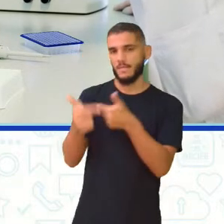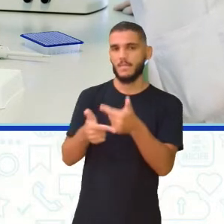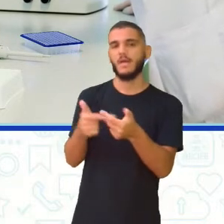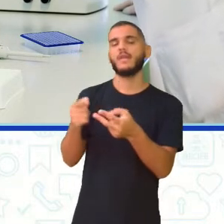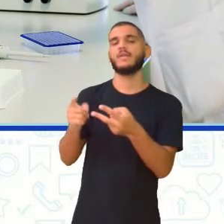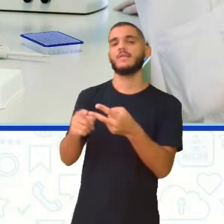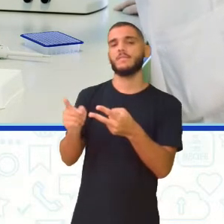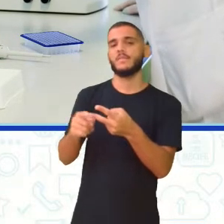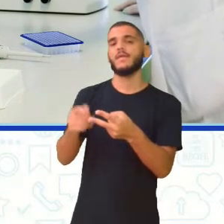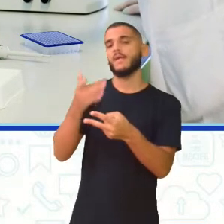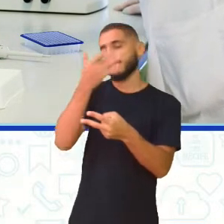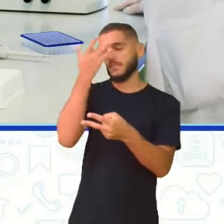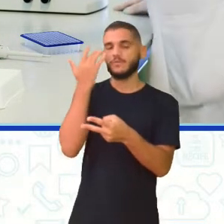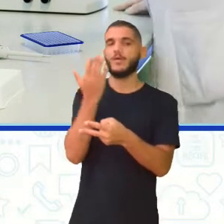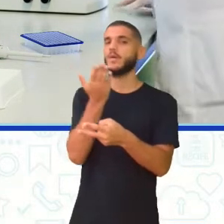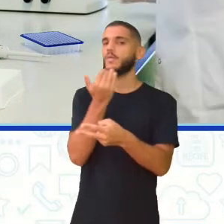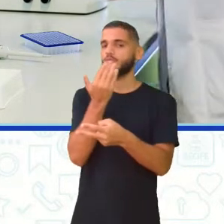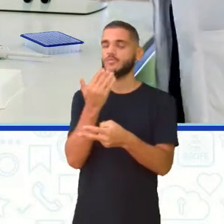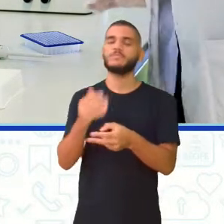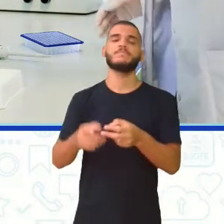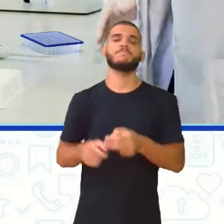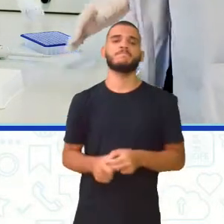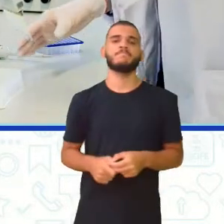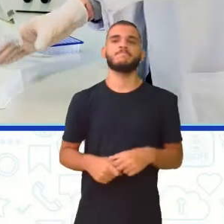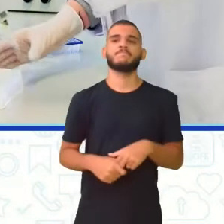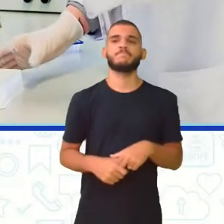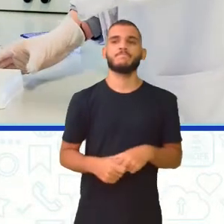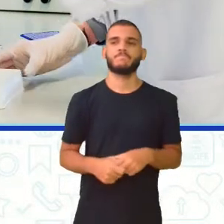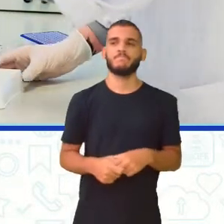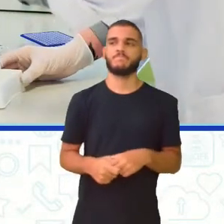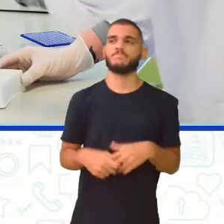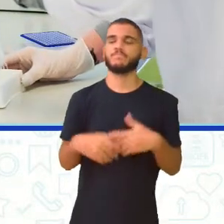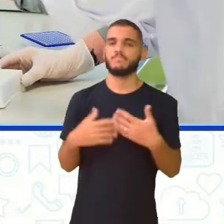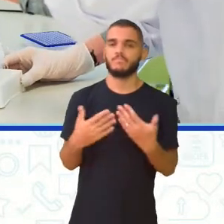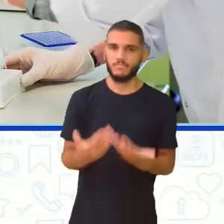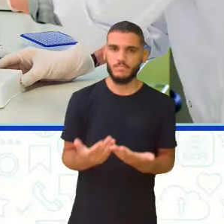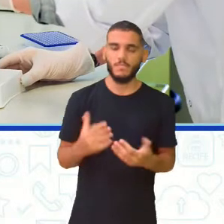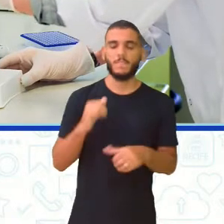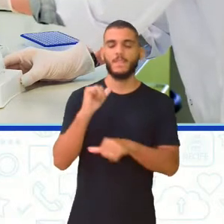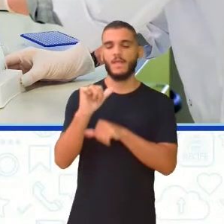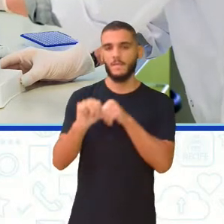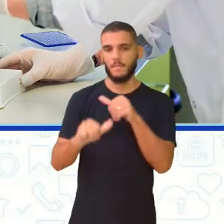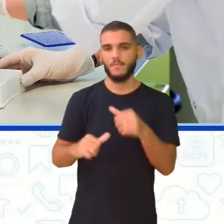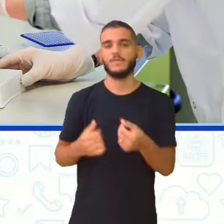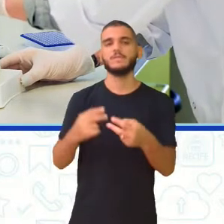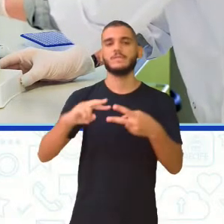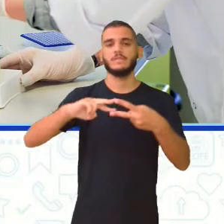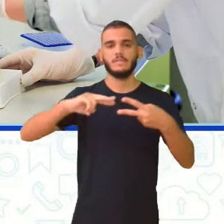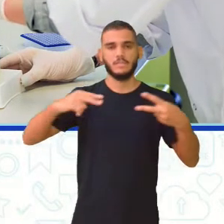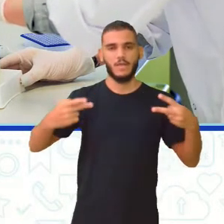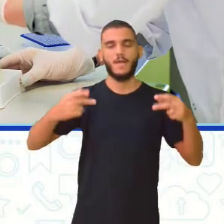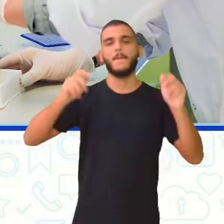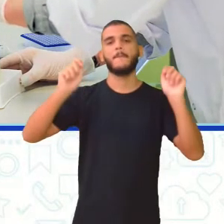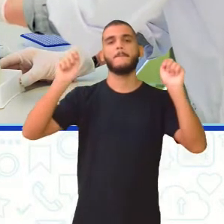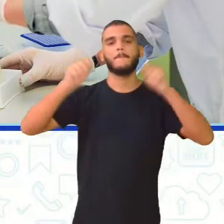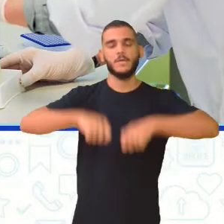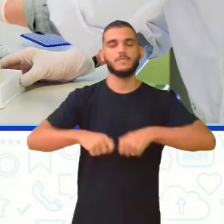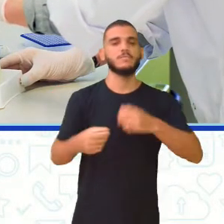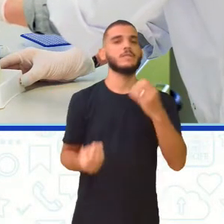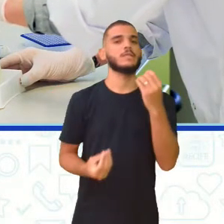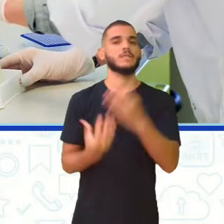consumidor. E como é que acontece isso, professora? Através da modificação genética, né, que tem sido possível